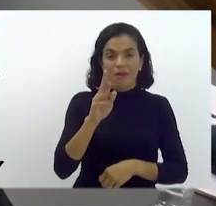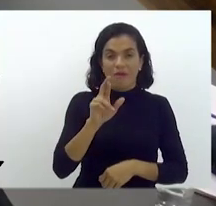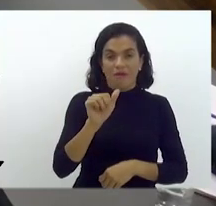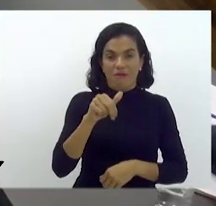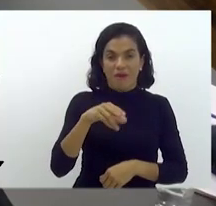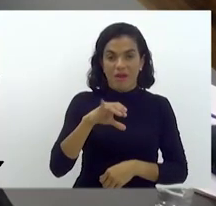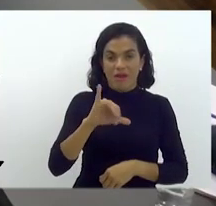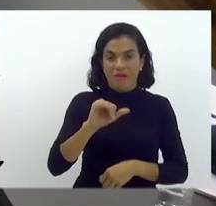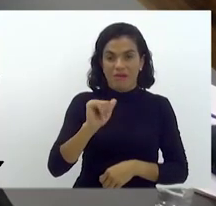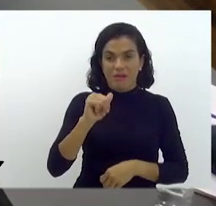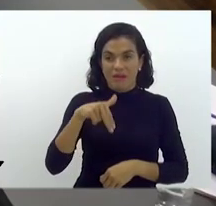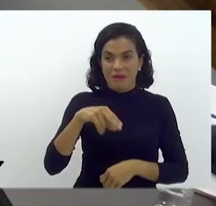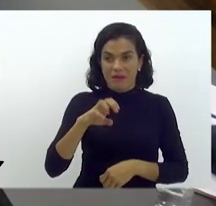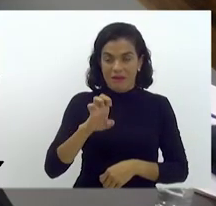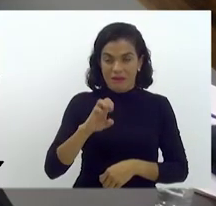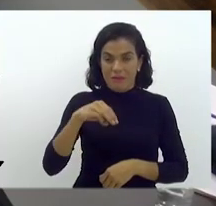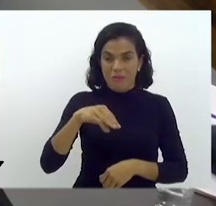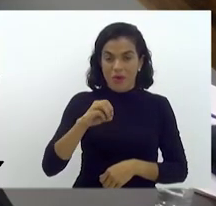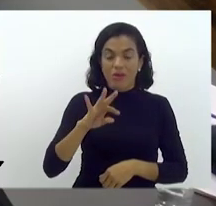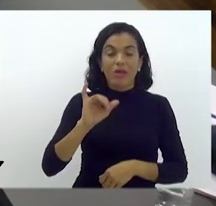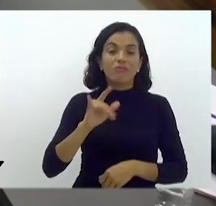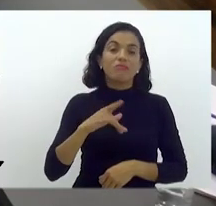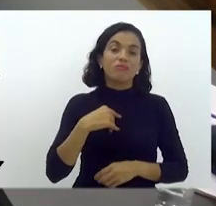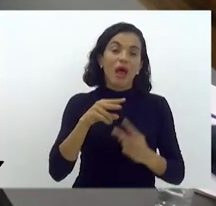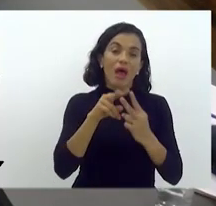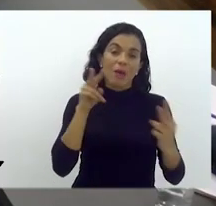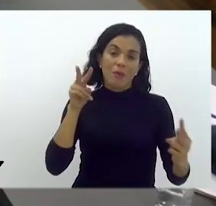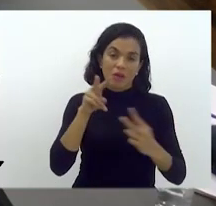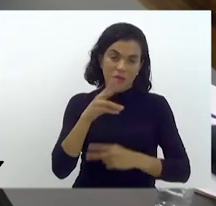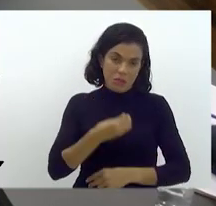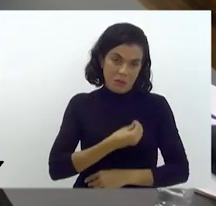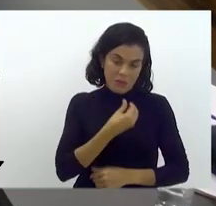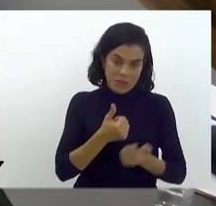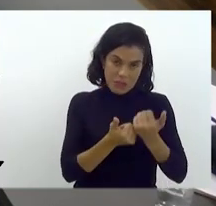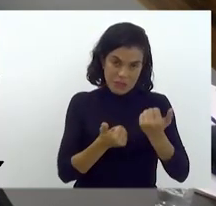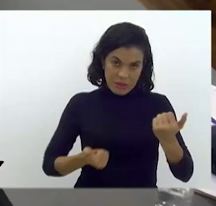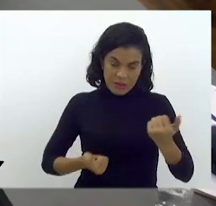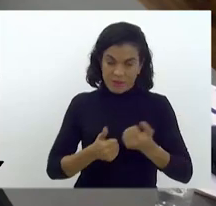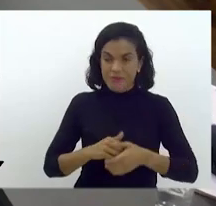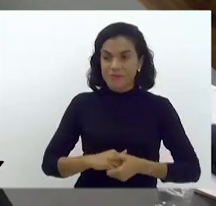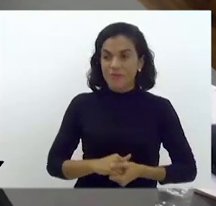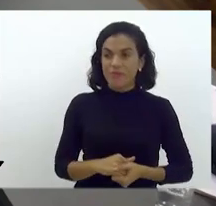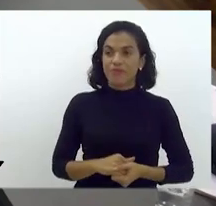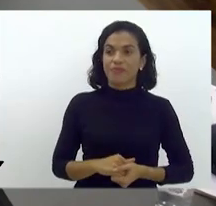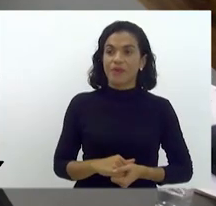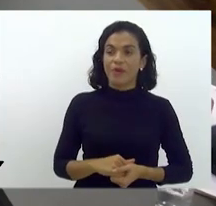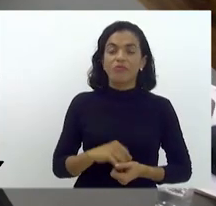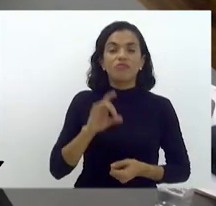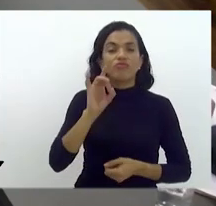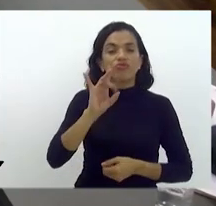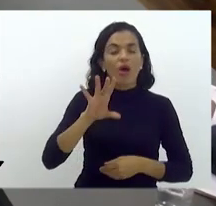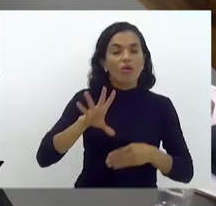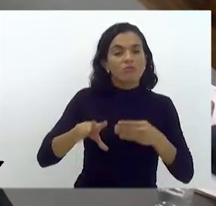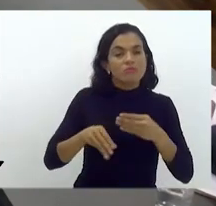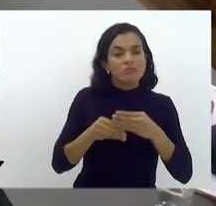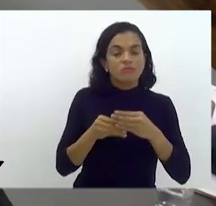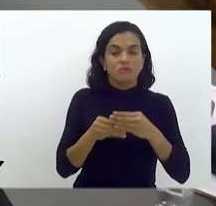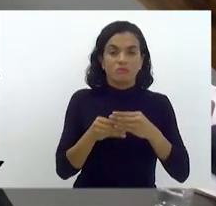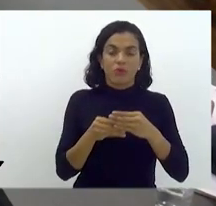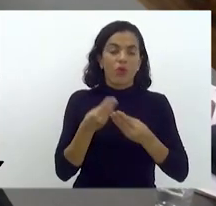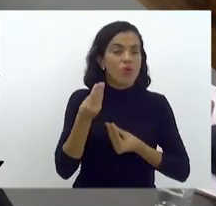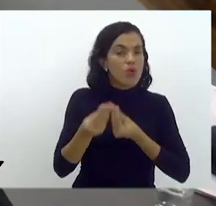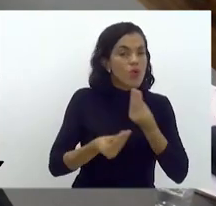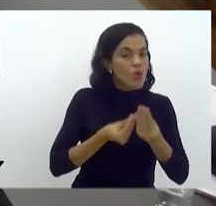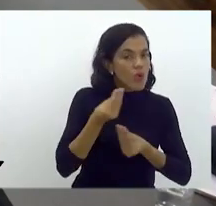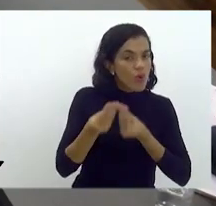outra agenda mas que tá aqui com a presença da sua Assessoria eu só queria colocar rapidamente como